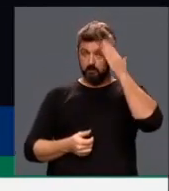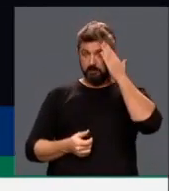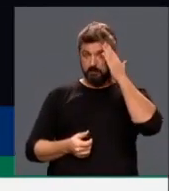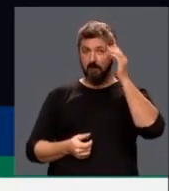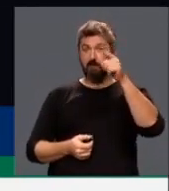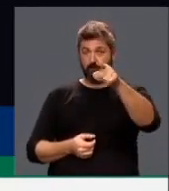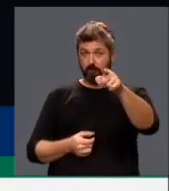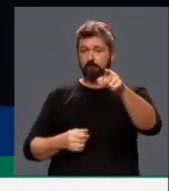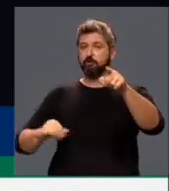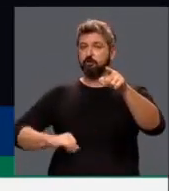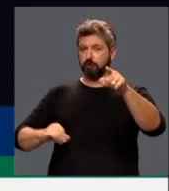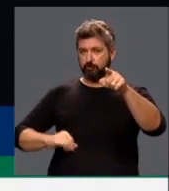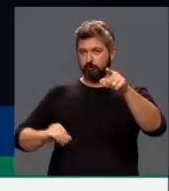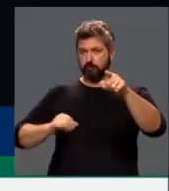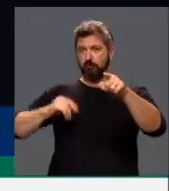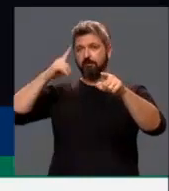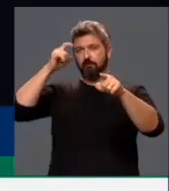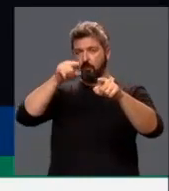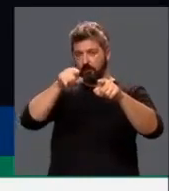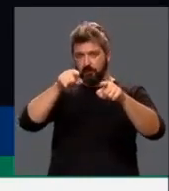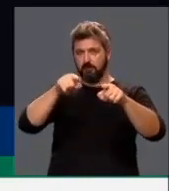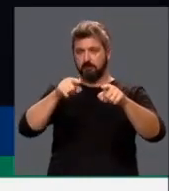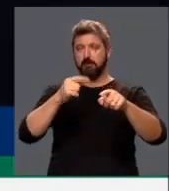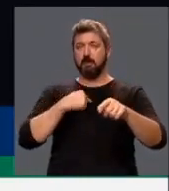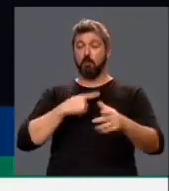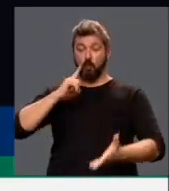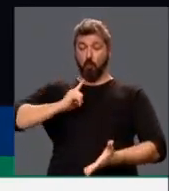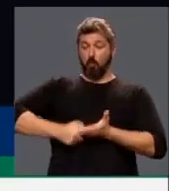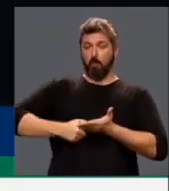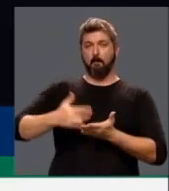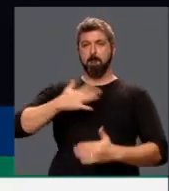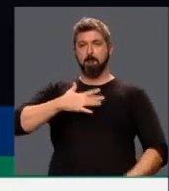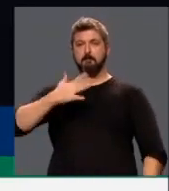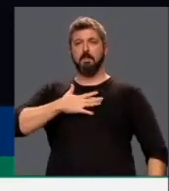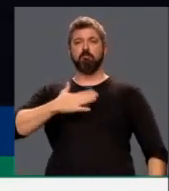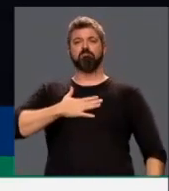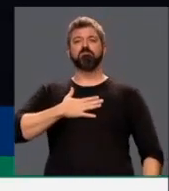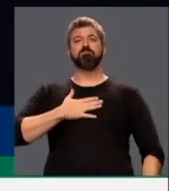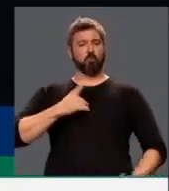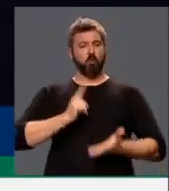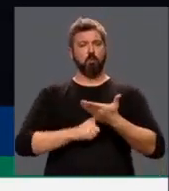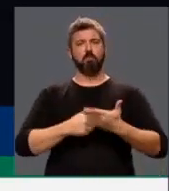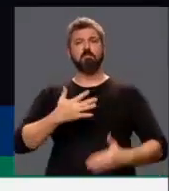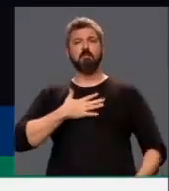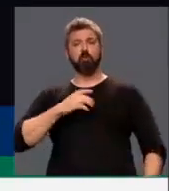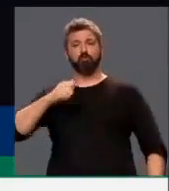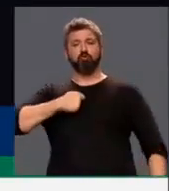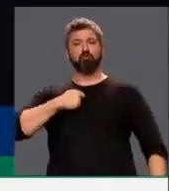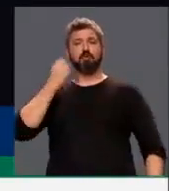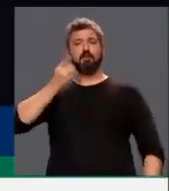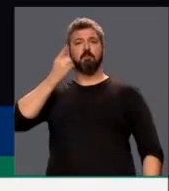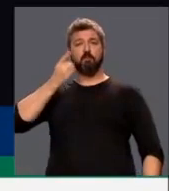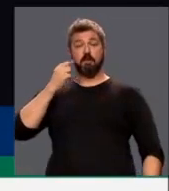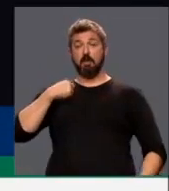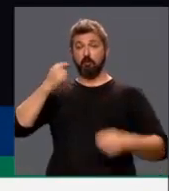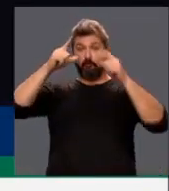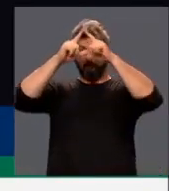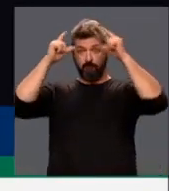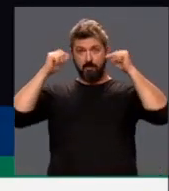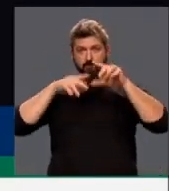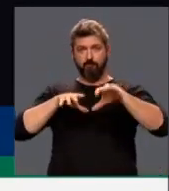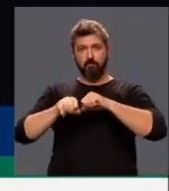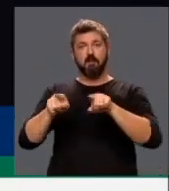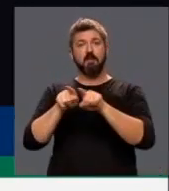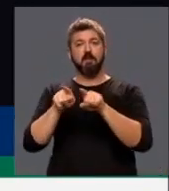sofre violência, dizer que eu tenho um compromisso como parlamentar que sou e enfermeira de formação,